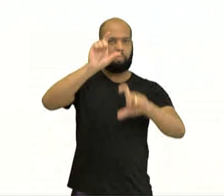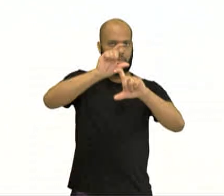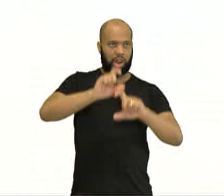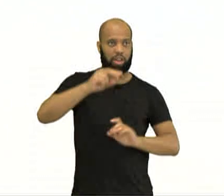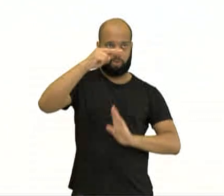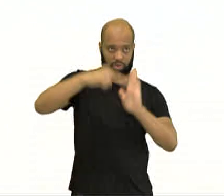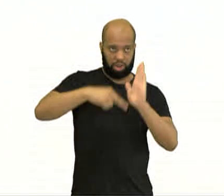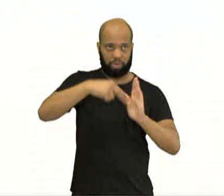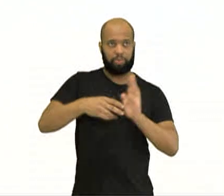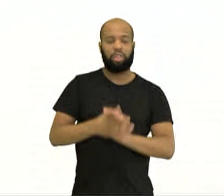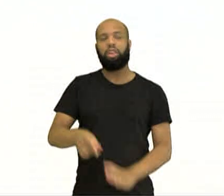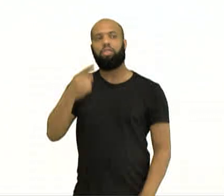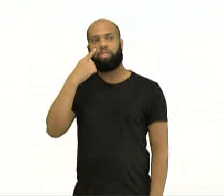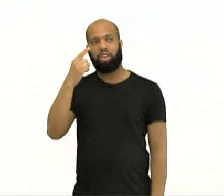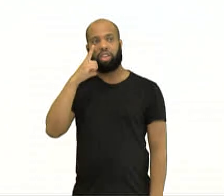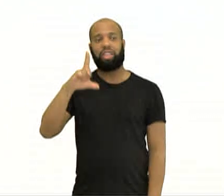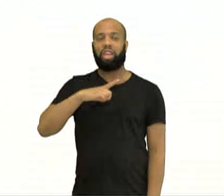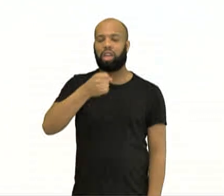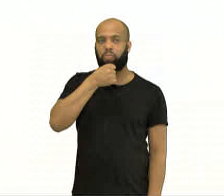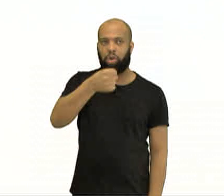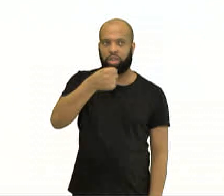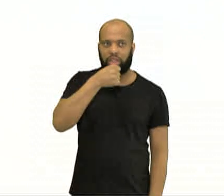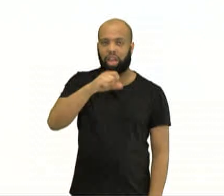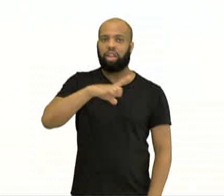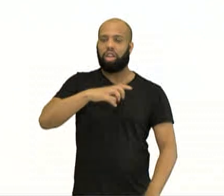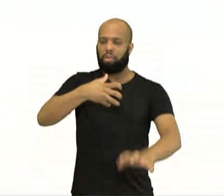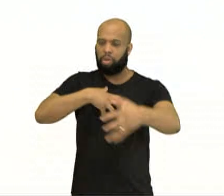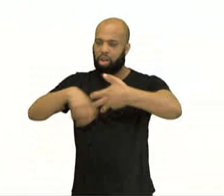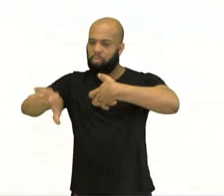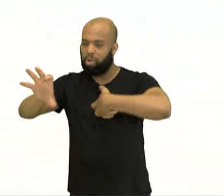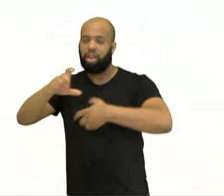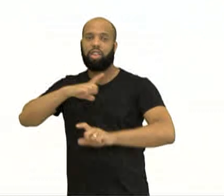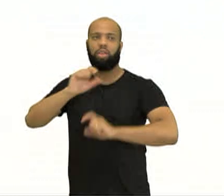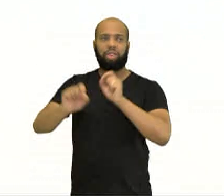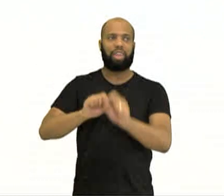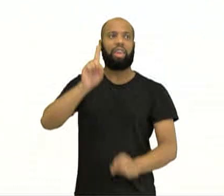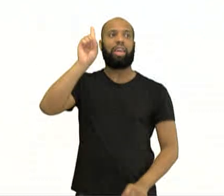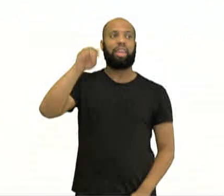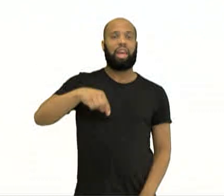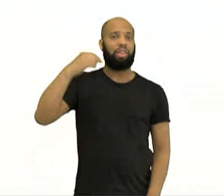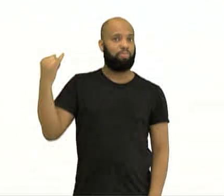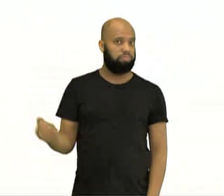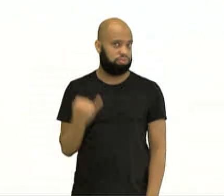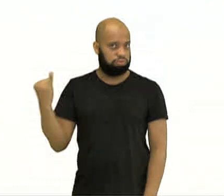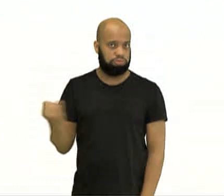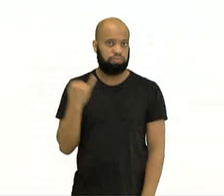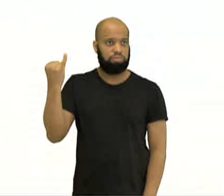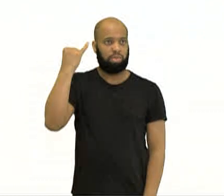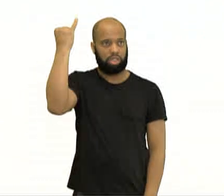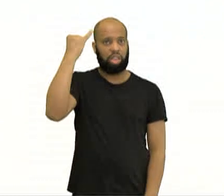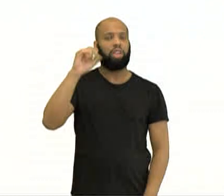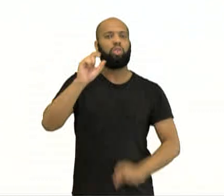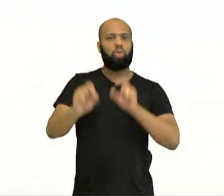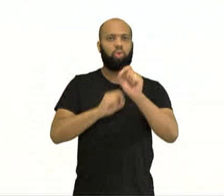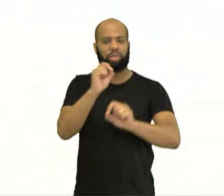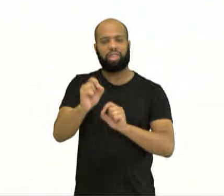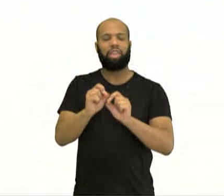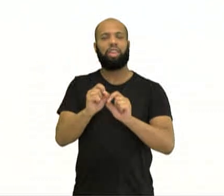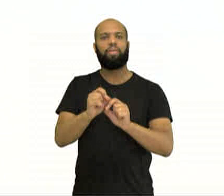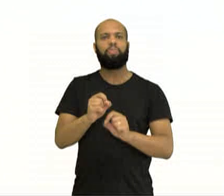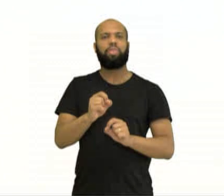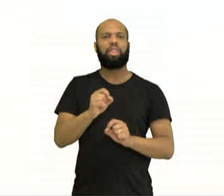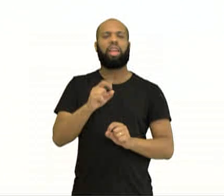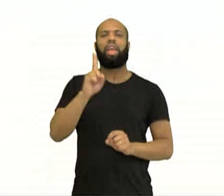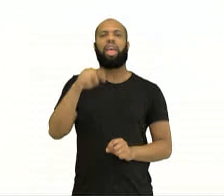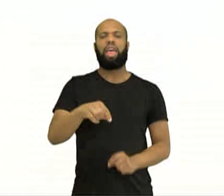parágrafos? Vejam lá, na reportagem, solidariedade é definida como uma importante arma. Arma? Como